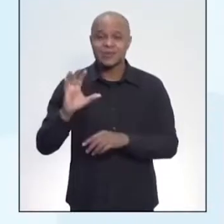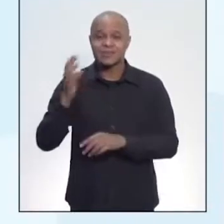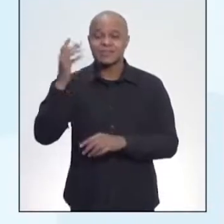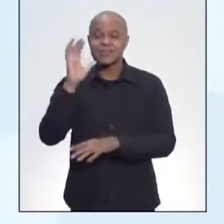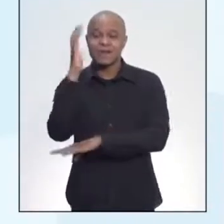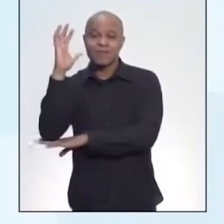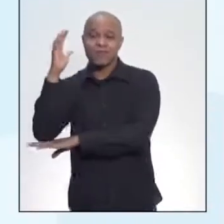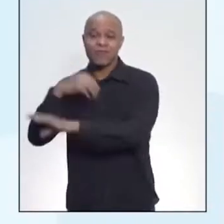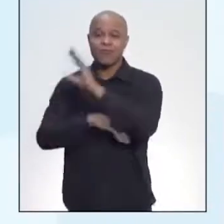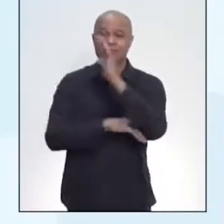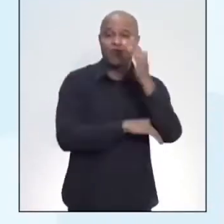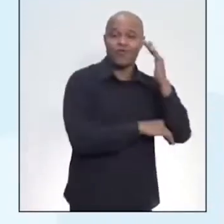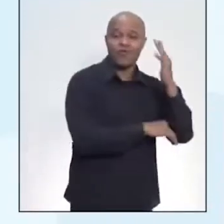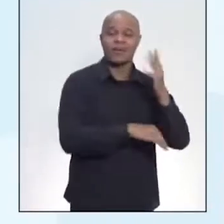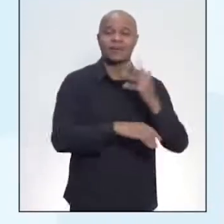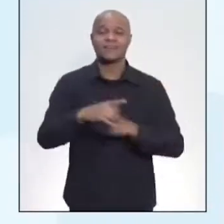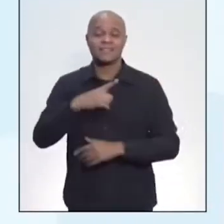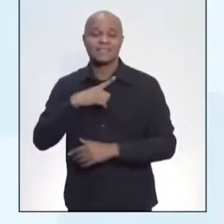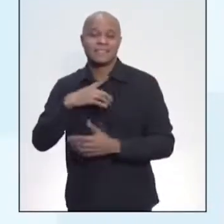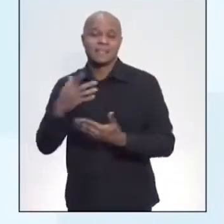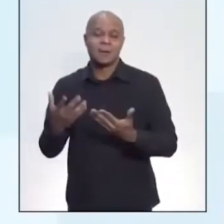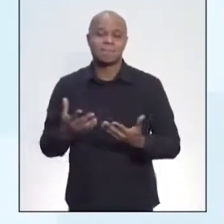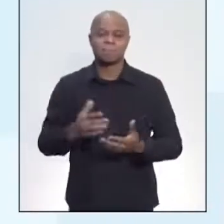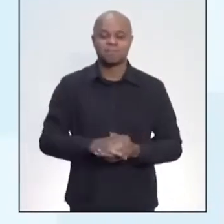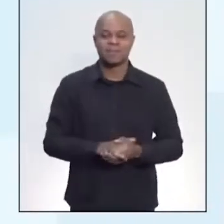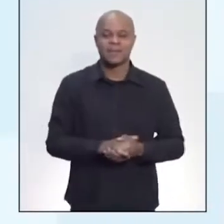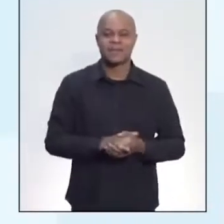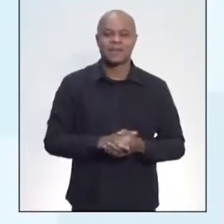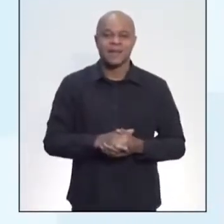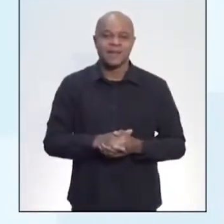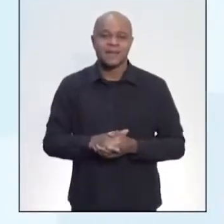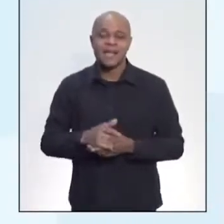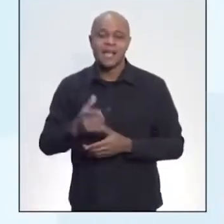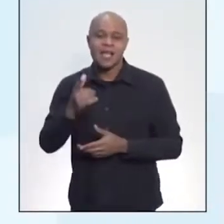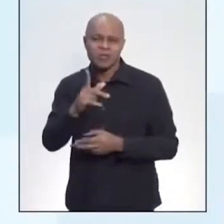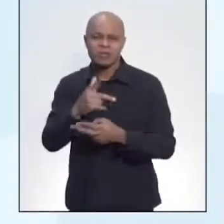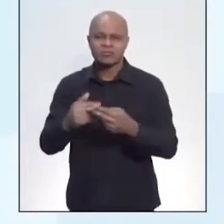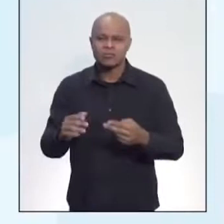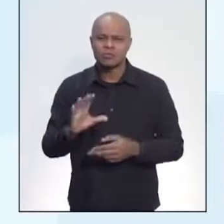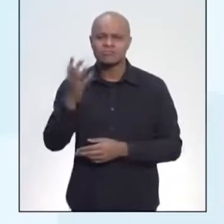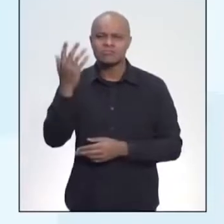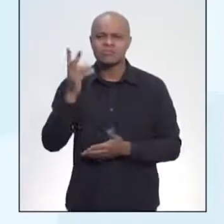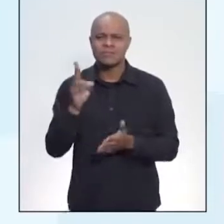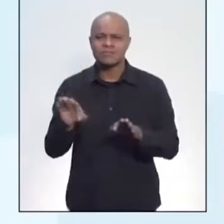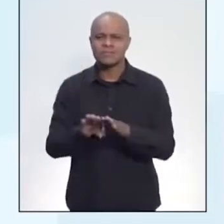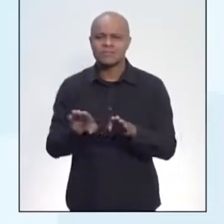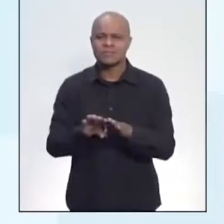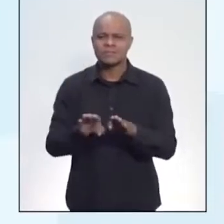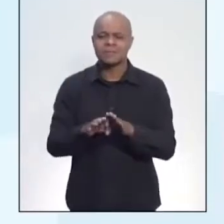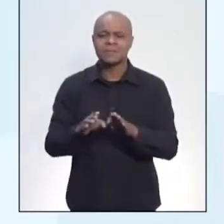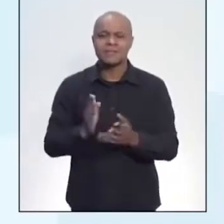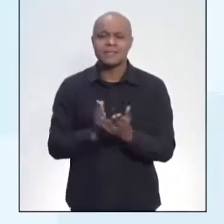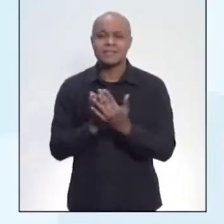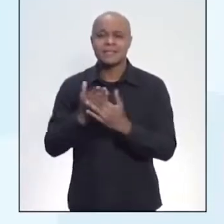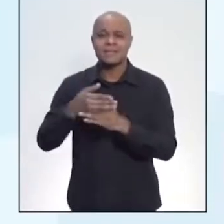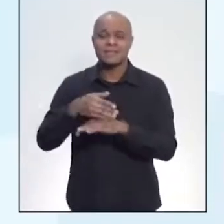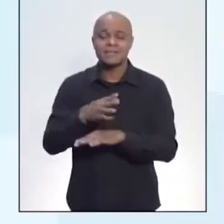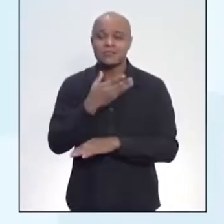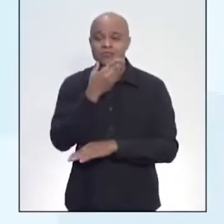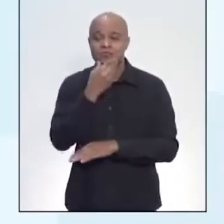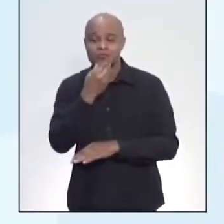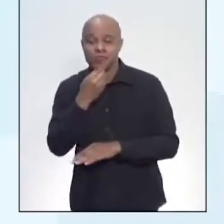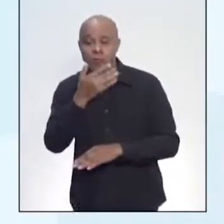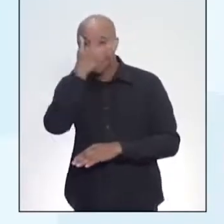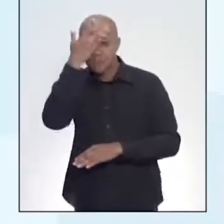então cada Deus representa em um fenômeno da natureza e em outros acontecimentos que ocorriam seu intermédio dos homens